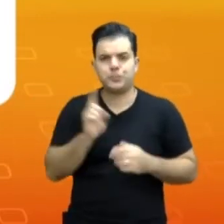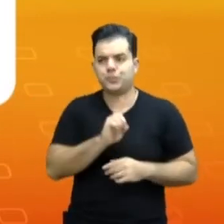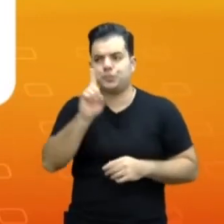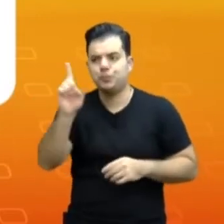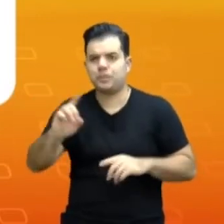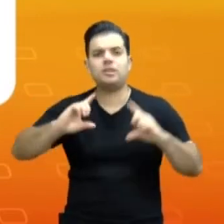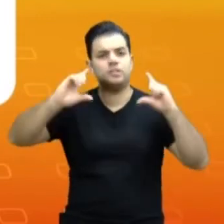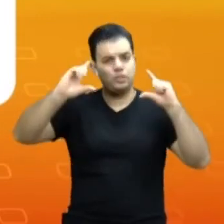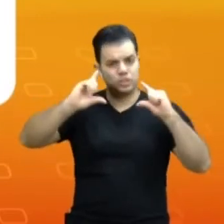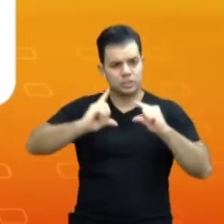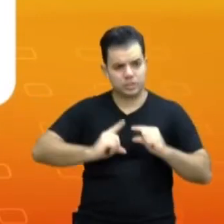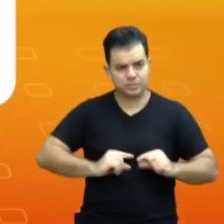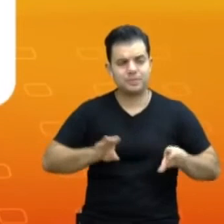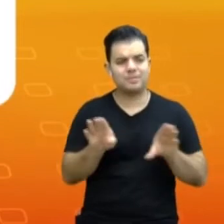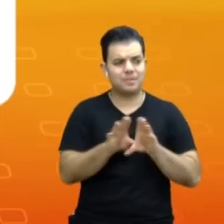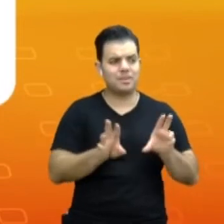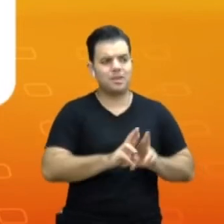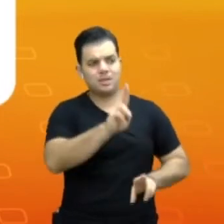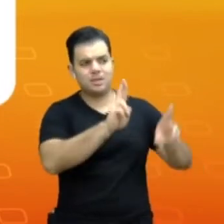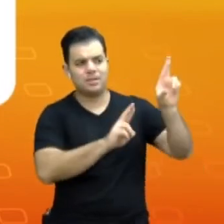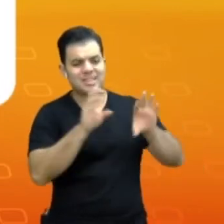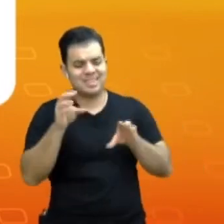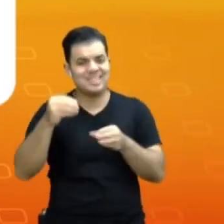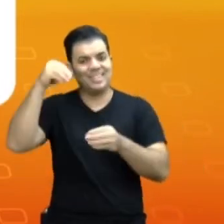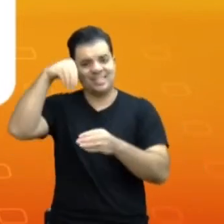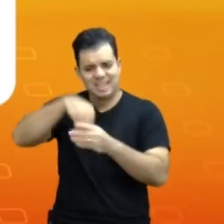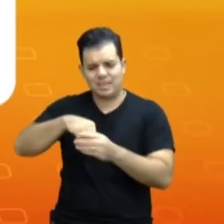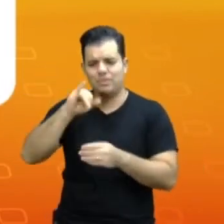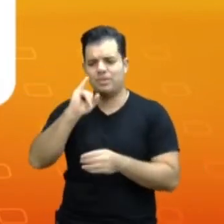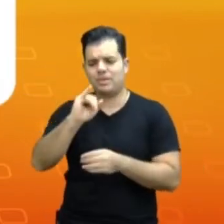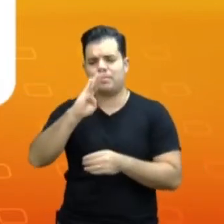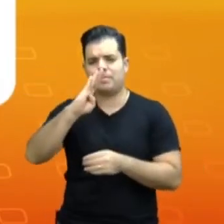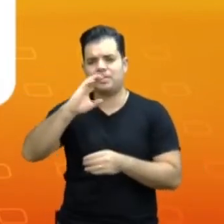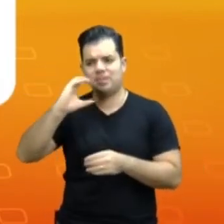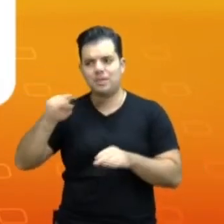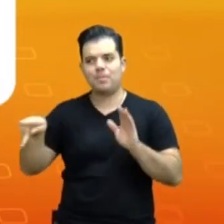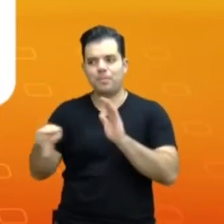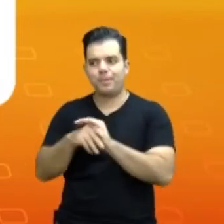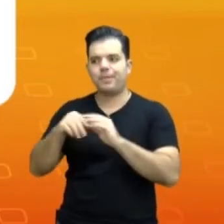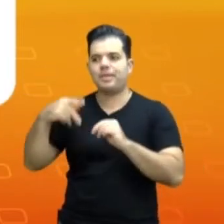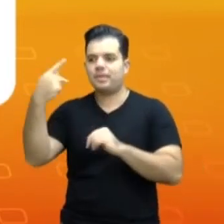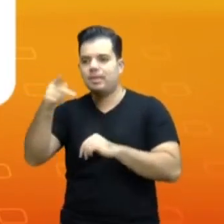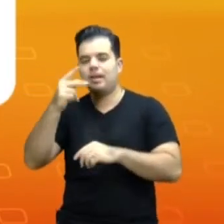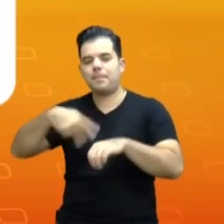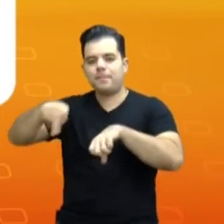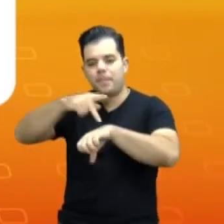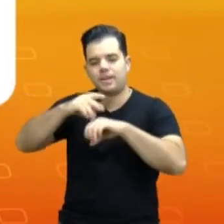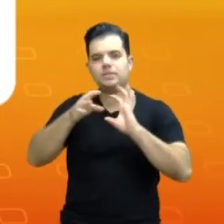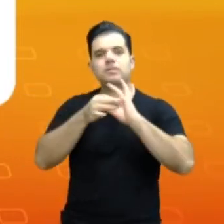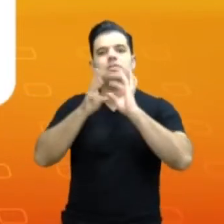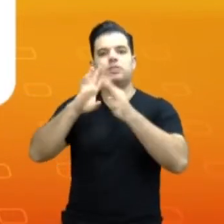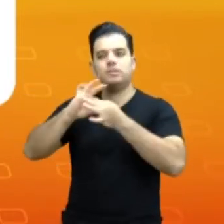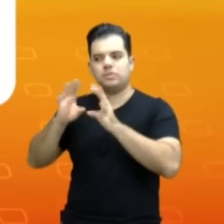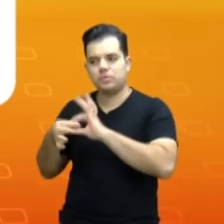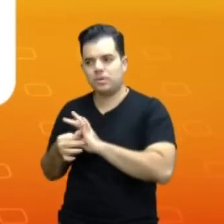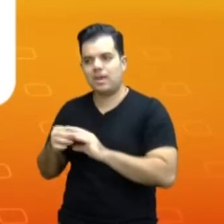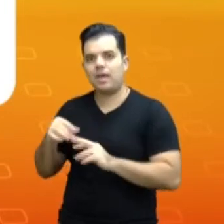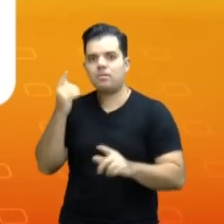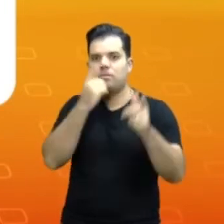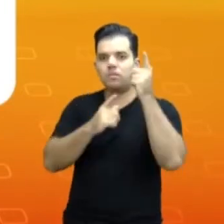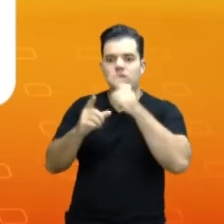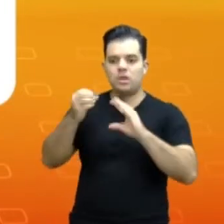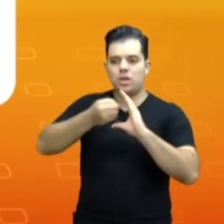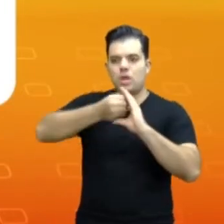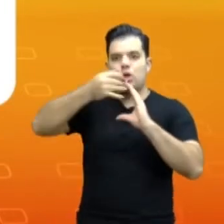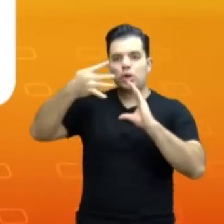dos detentores dentro do IBC e no país anfitrião, vai ser proporcionar conteúdo para que esses detentores consigam pegar esse